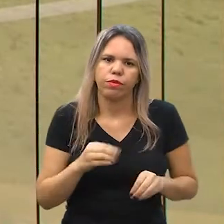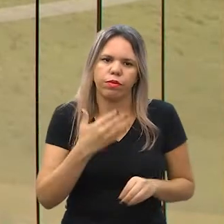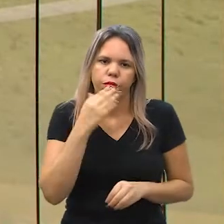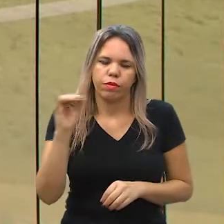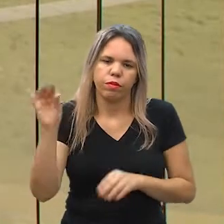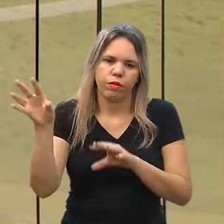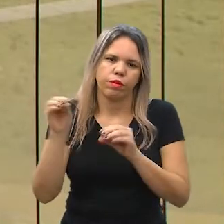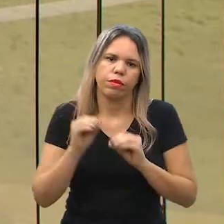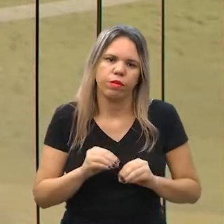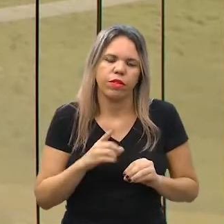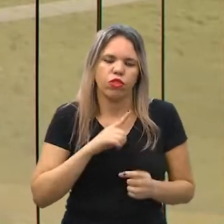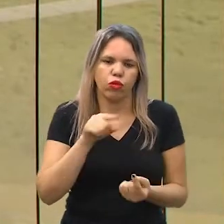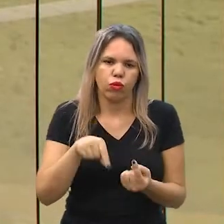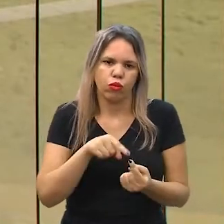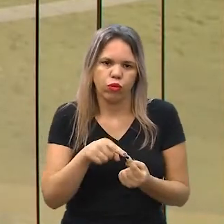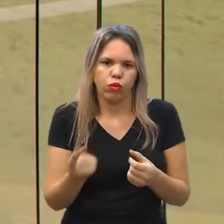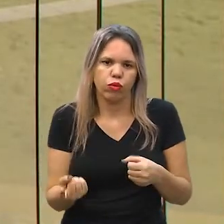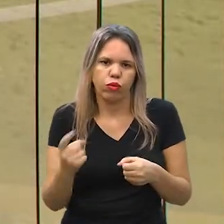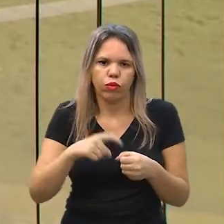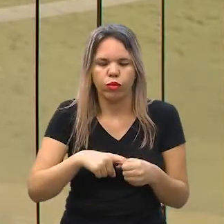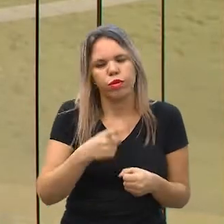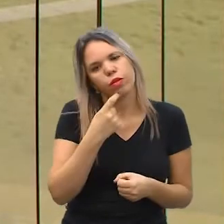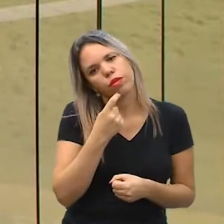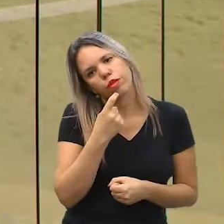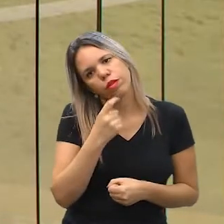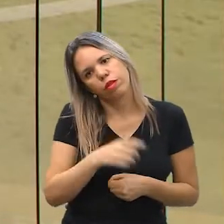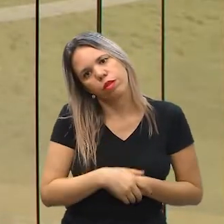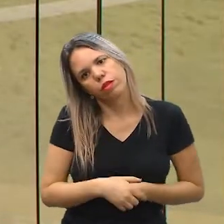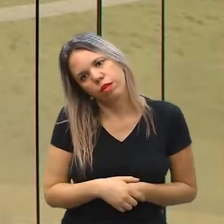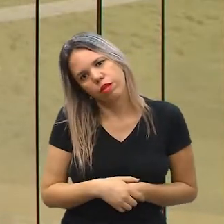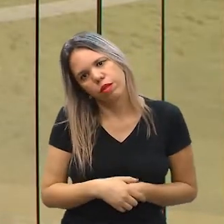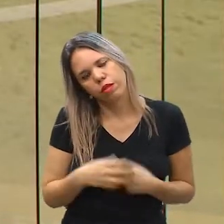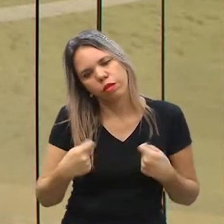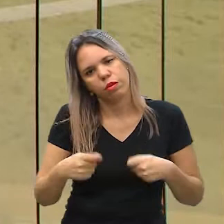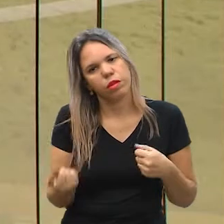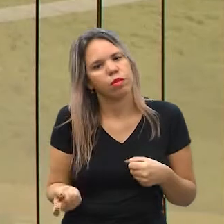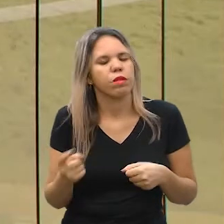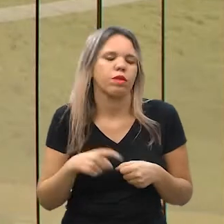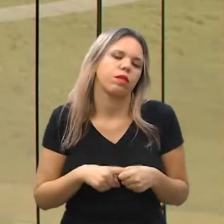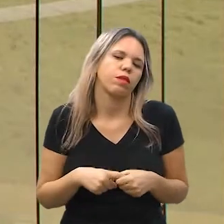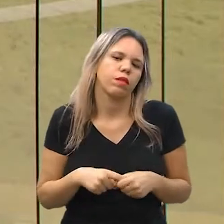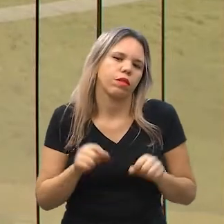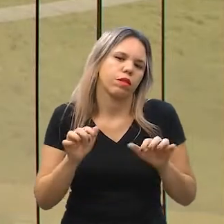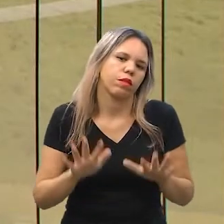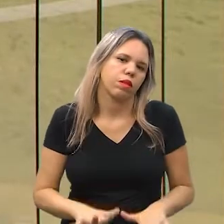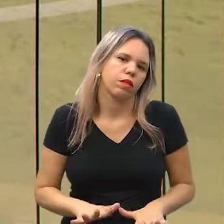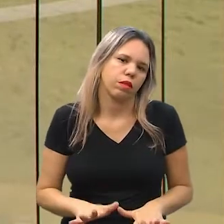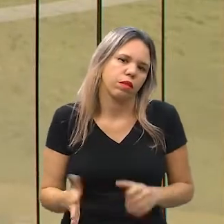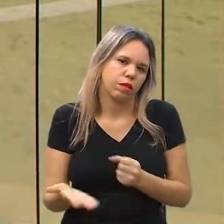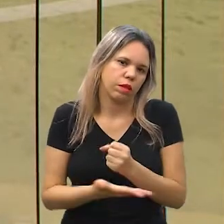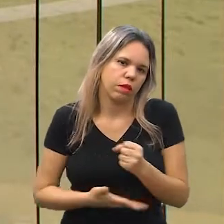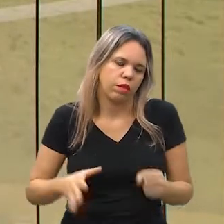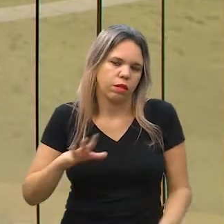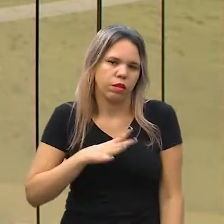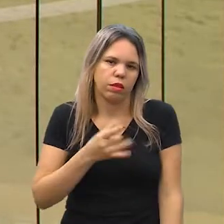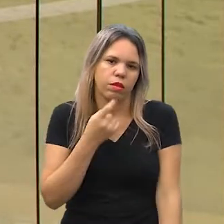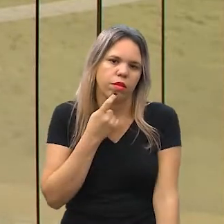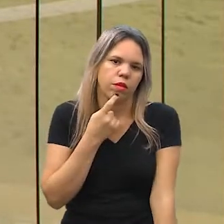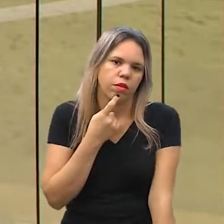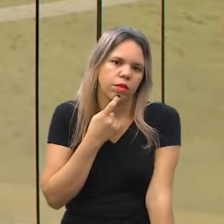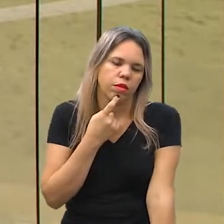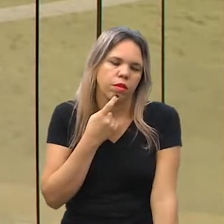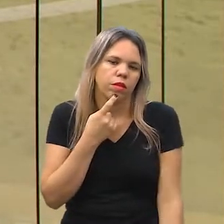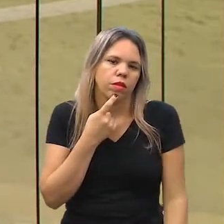migrei de Indaiatuba, mas eu tinha um objetivo de voltar para Campinas. Eu precisava voltar, eu precisava fixar a base na cidade